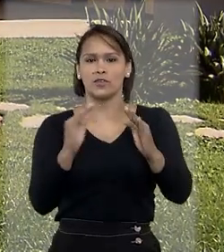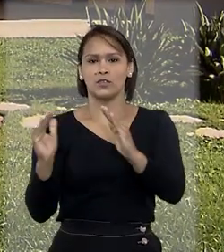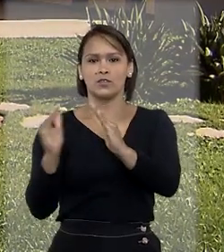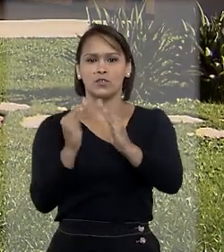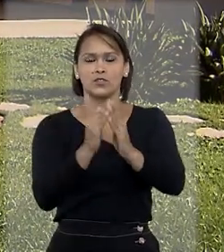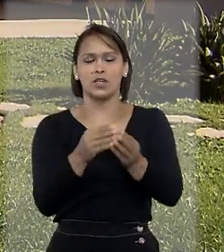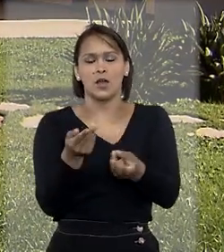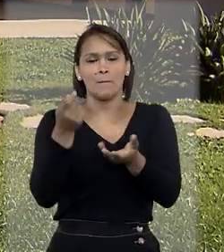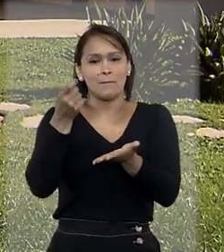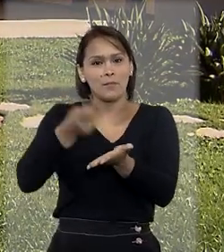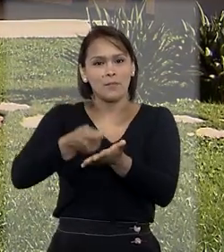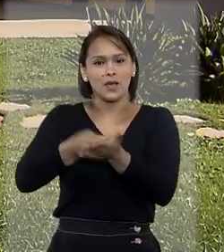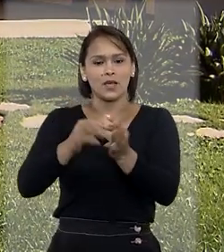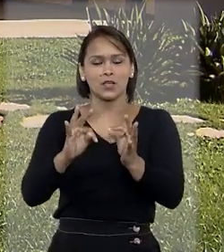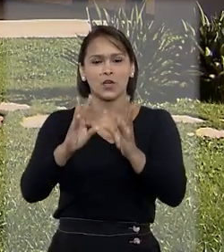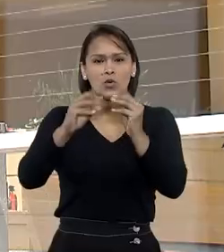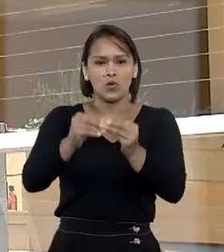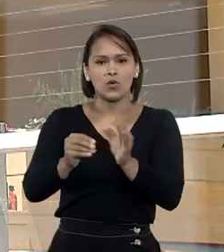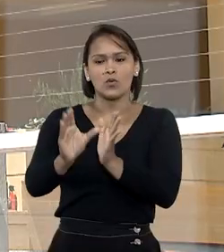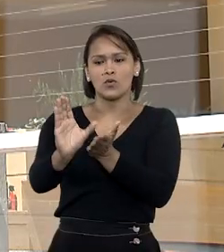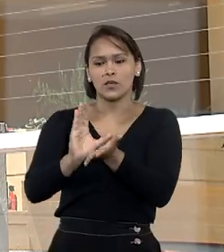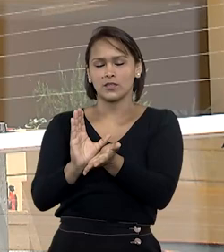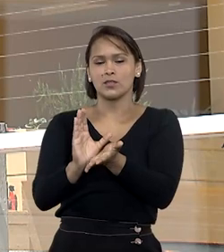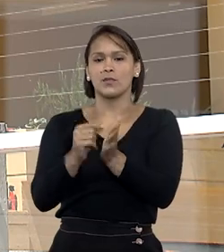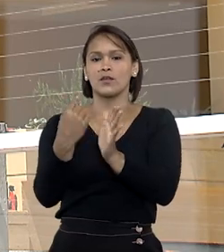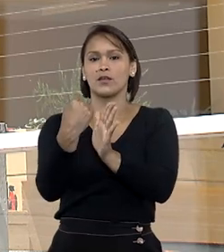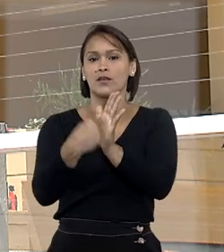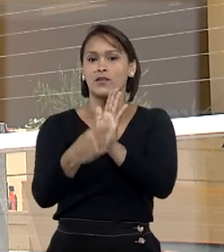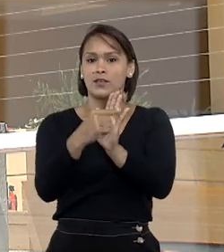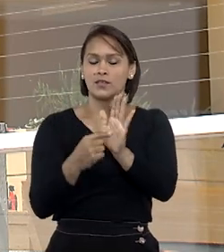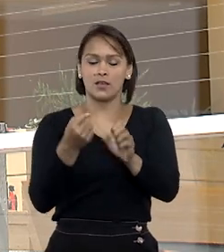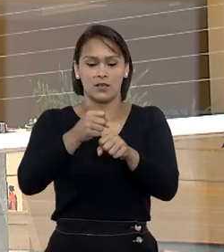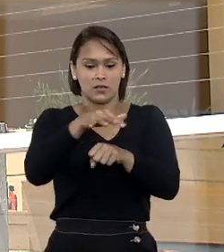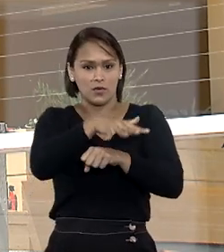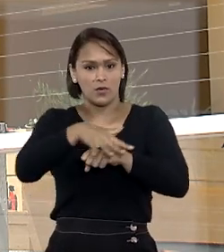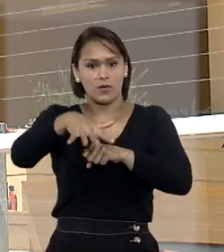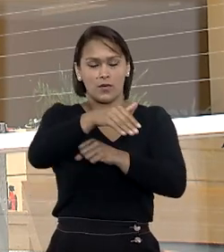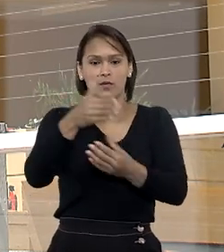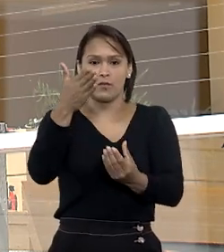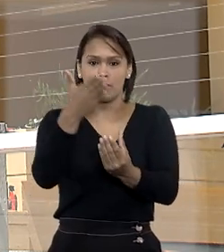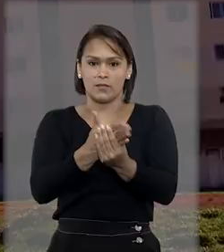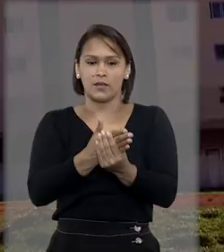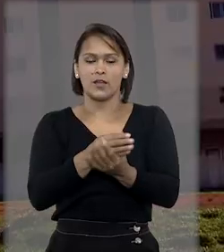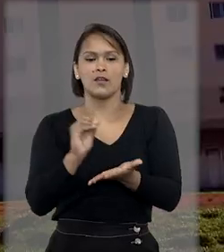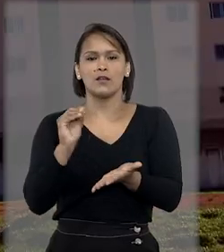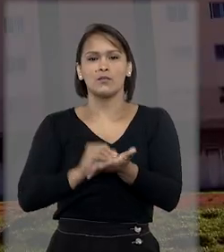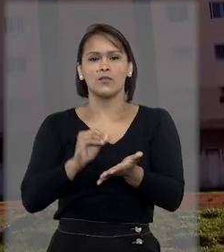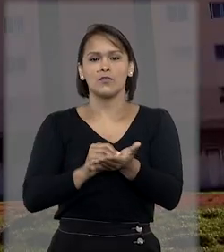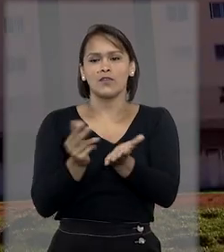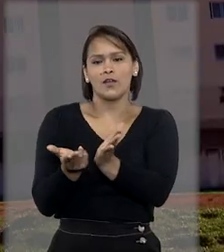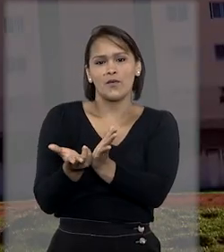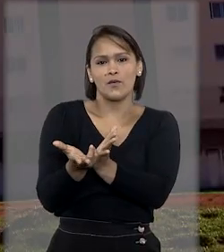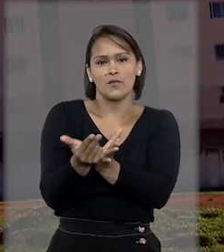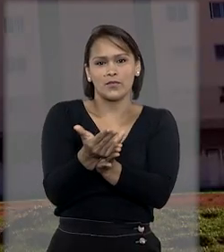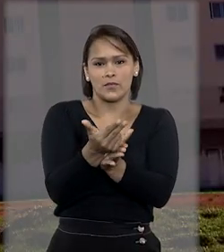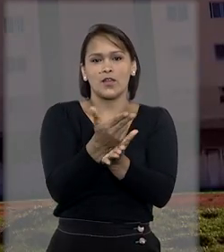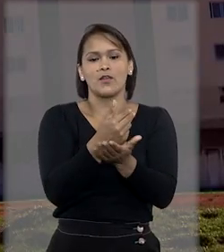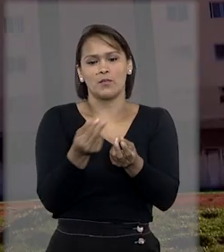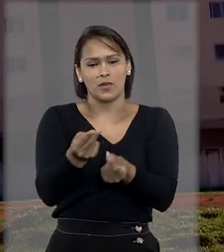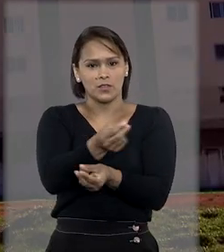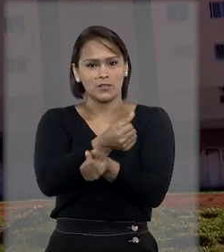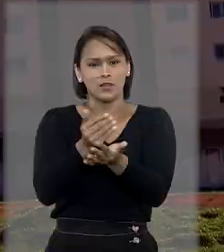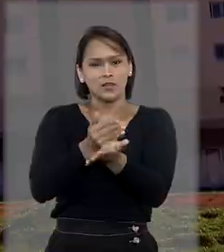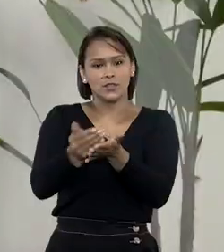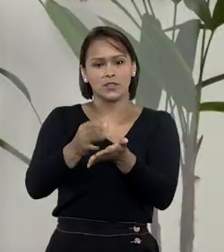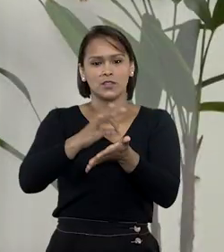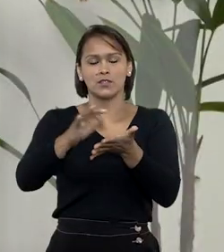o pagamento dos ônus sucumbenciais em virtude do cancelamento da distribuição de um processo por falta de recolhimento das